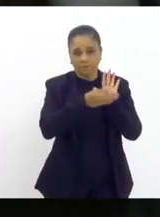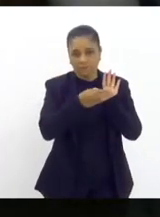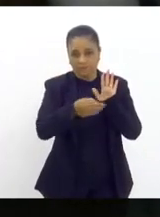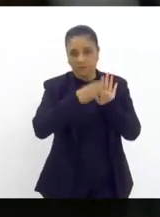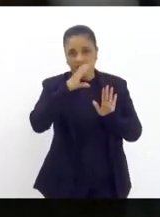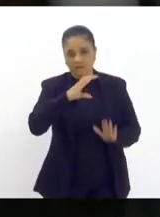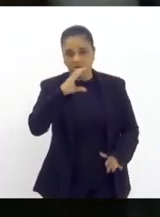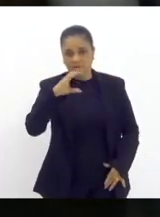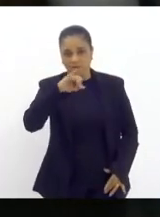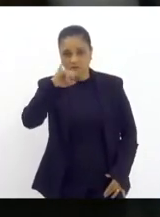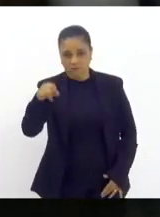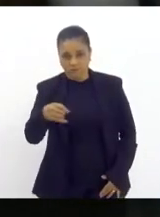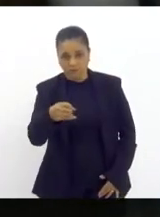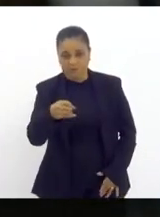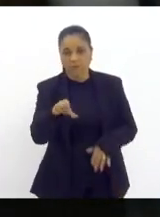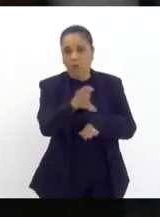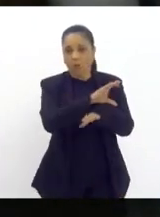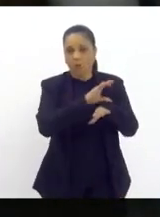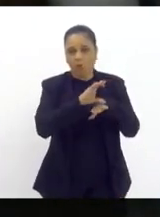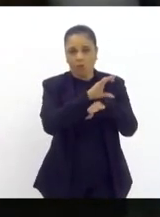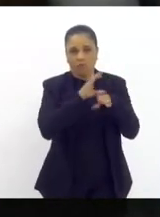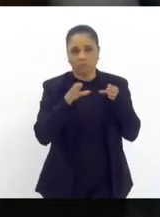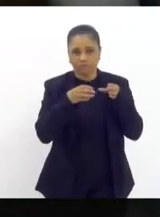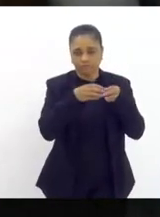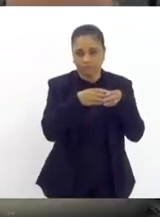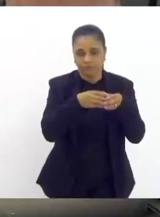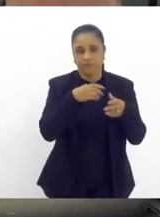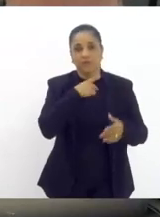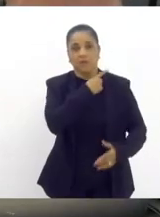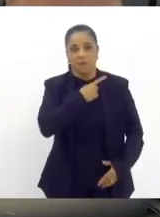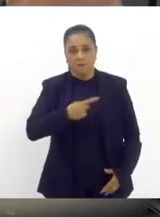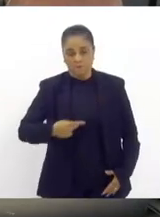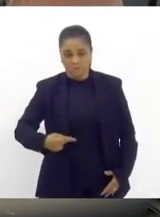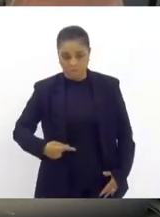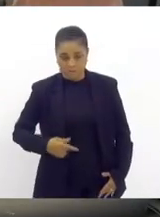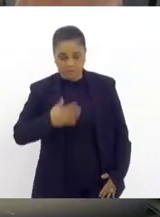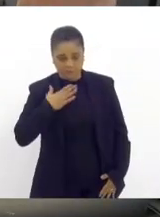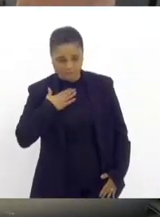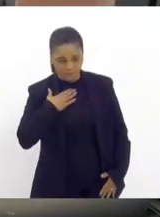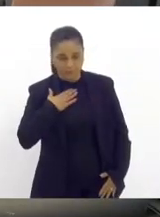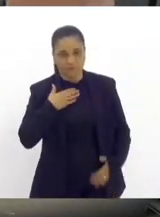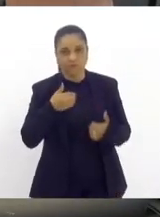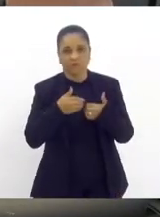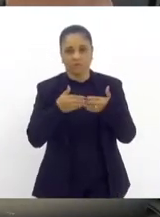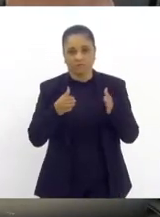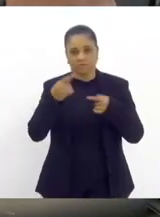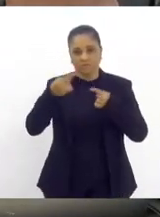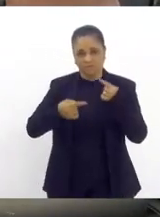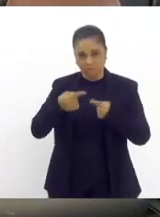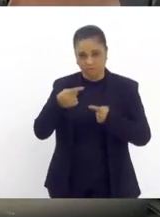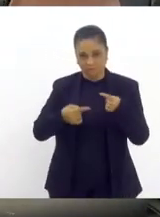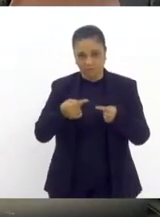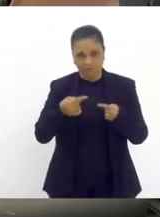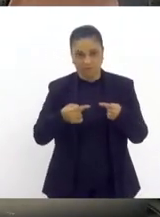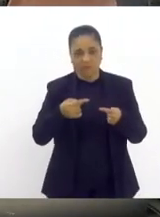pela constitucionalidade senhora Presidente senhora Presidente tô abrindo a divergência Deputado